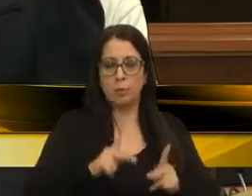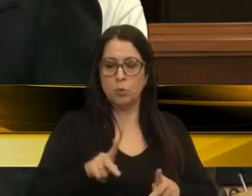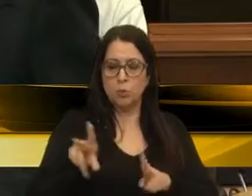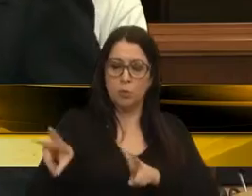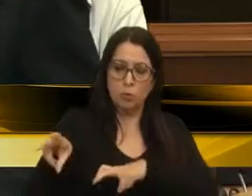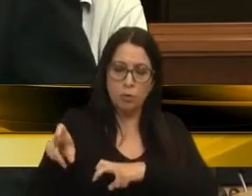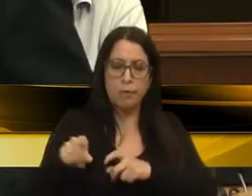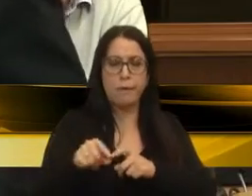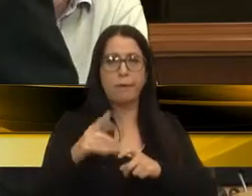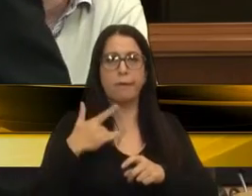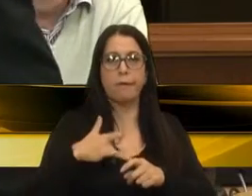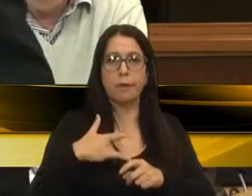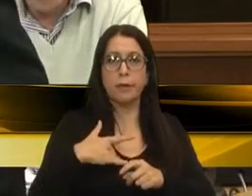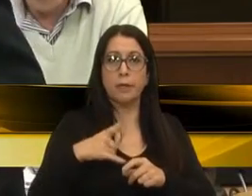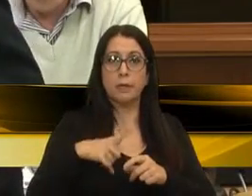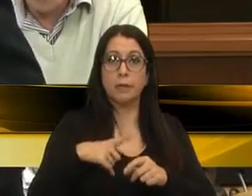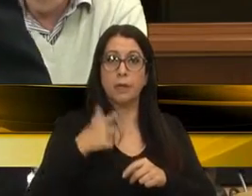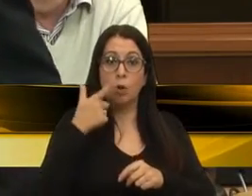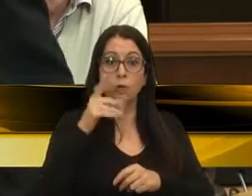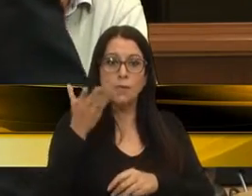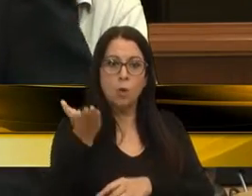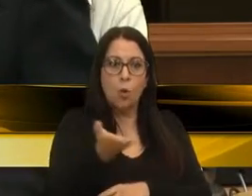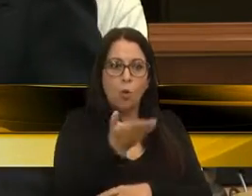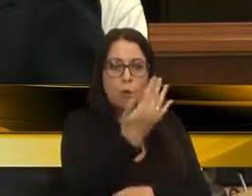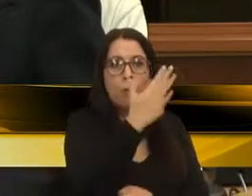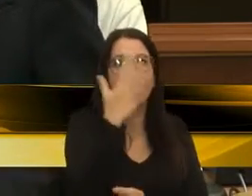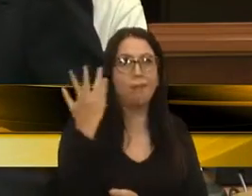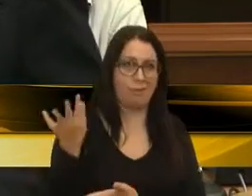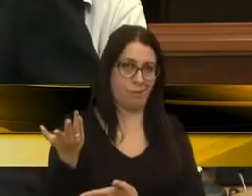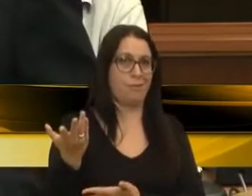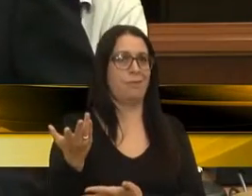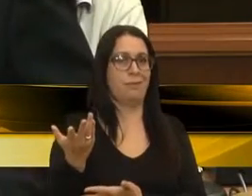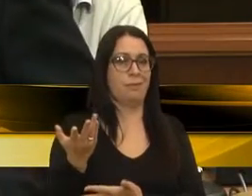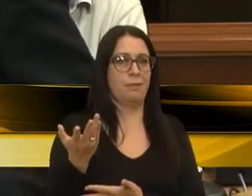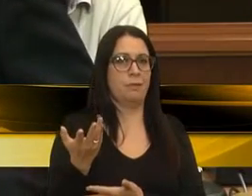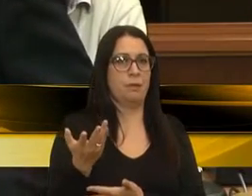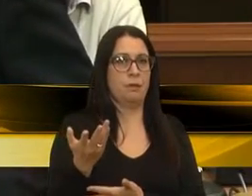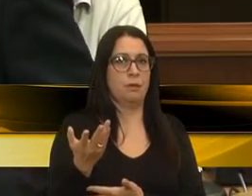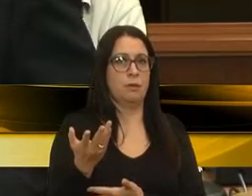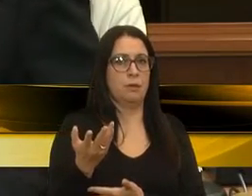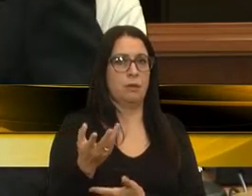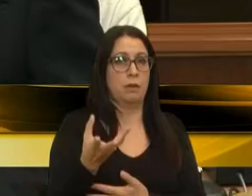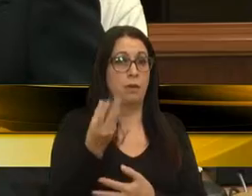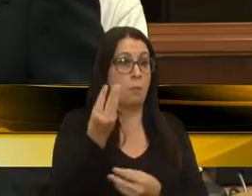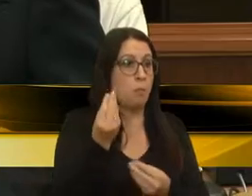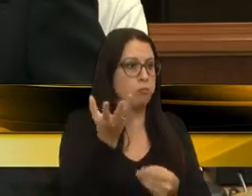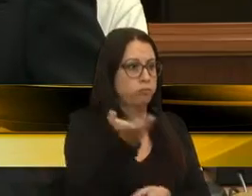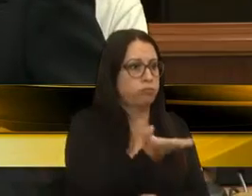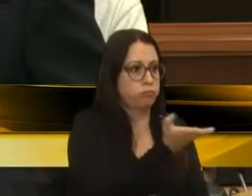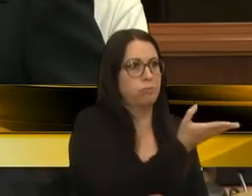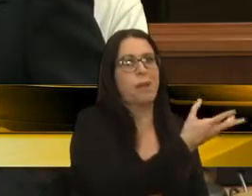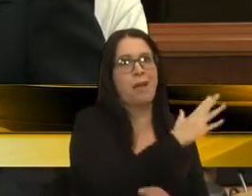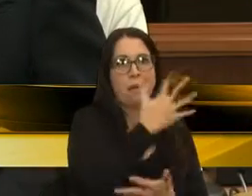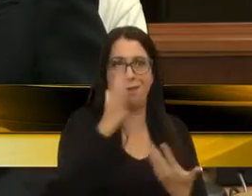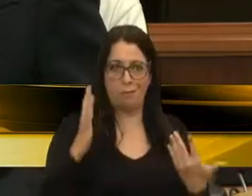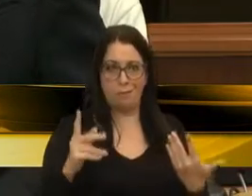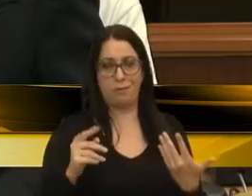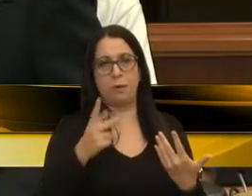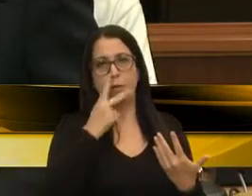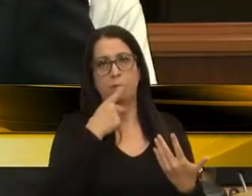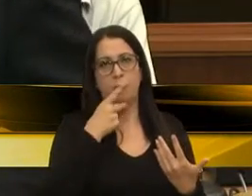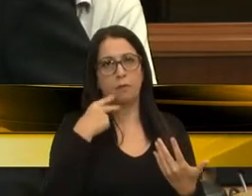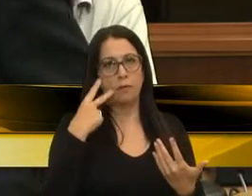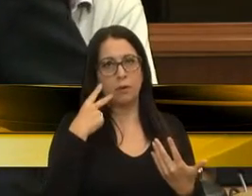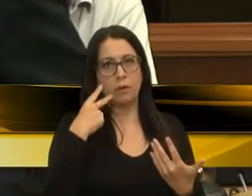agricultor, com o coitado que tem que derrubar uma árvore aí, né? Ali foi derrubado árvores em abundância, né? Que nem disse o vereador,